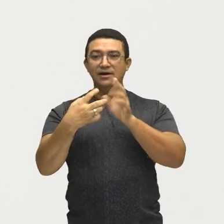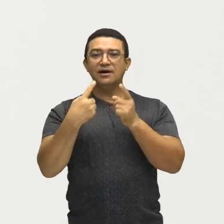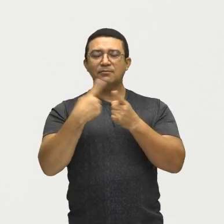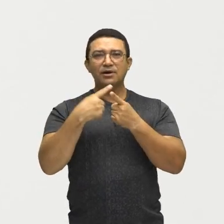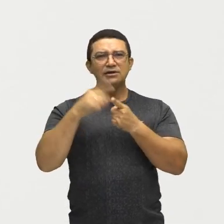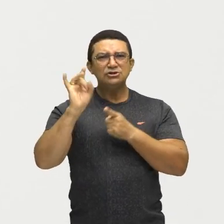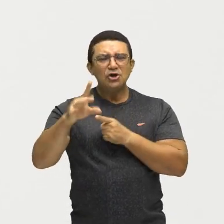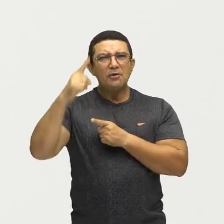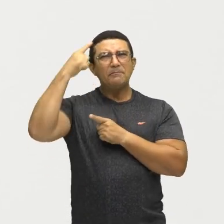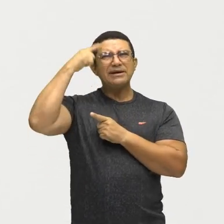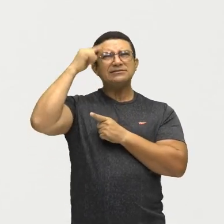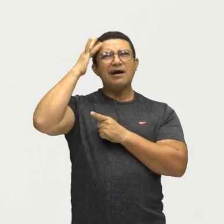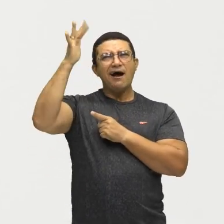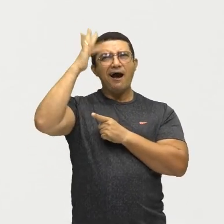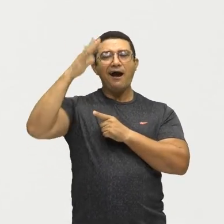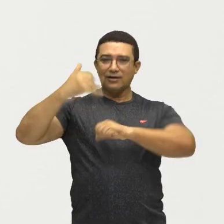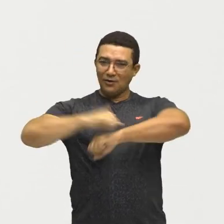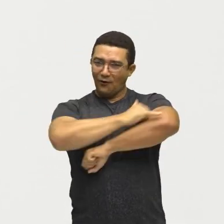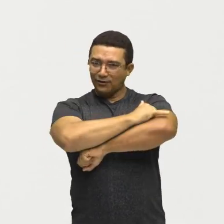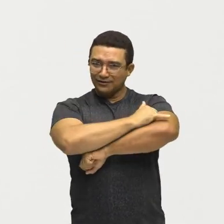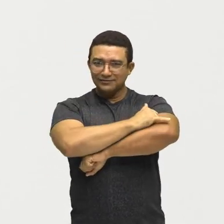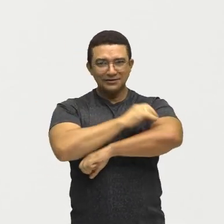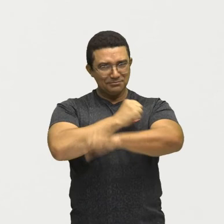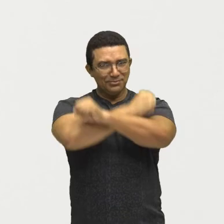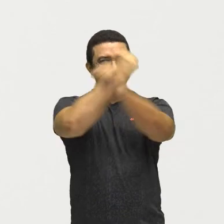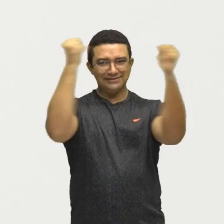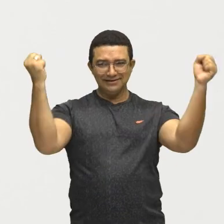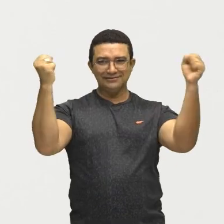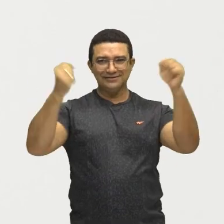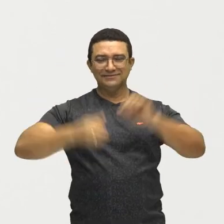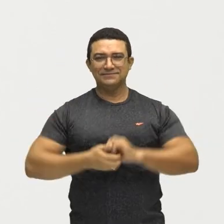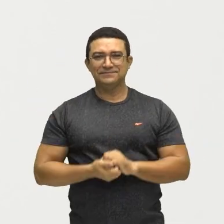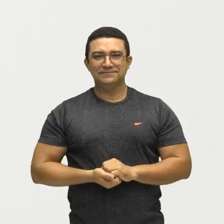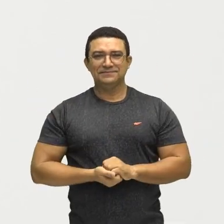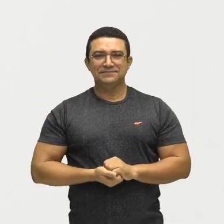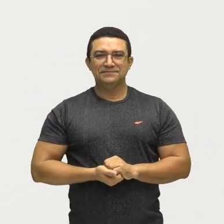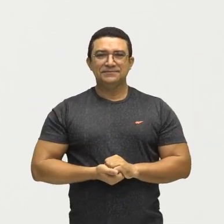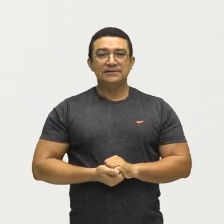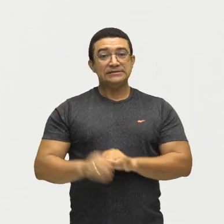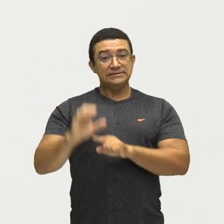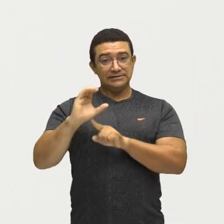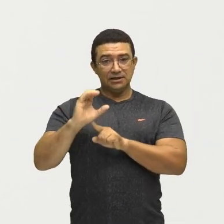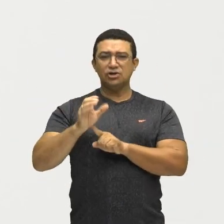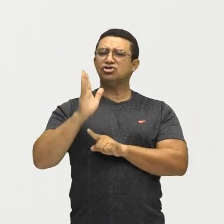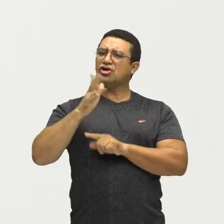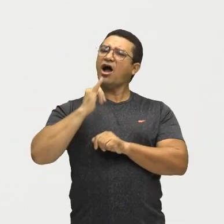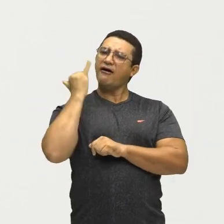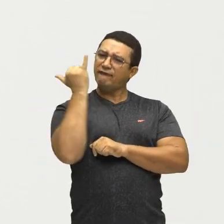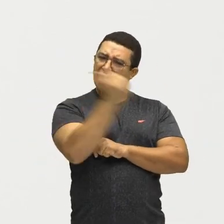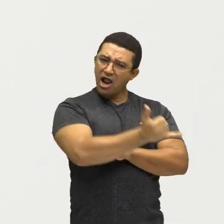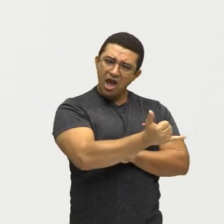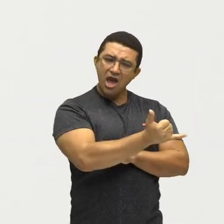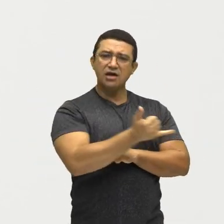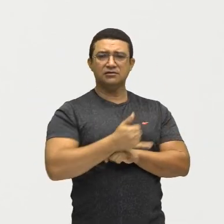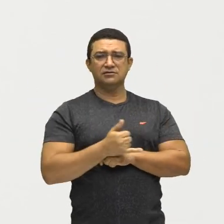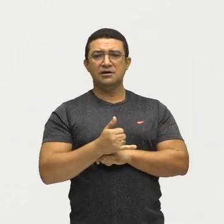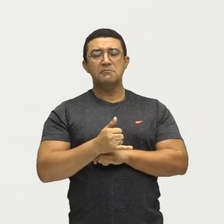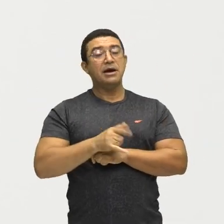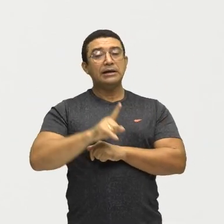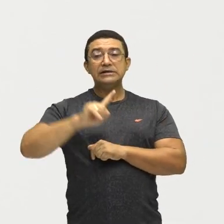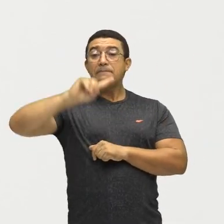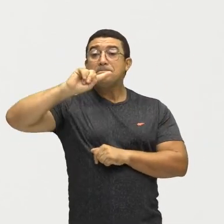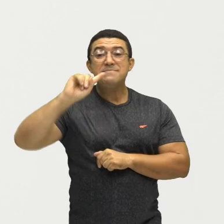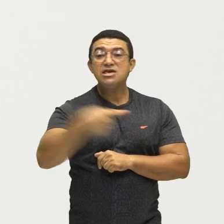pensar em doces eu já engordo, é um grande exagero. C, já falei isso a você mais de